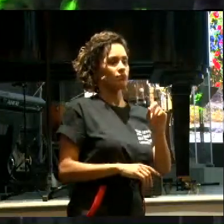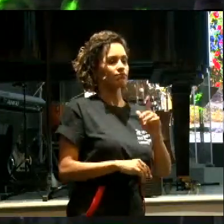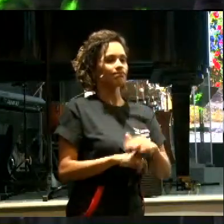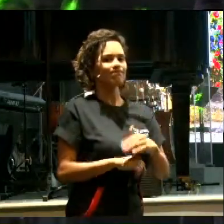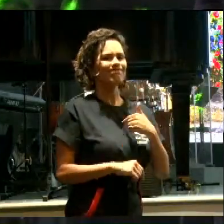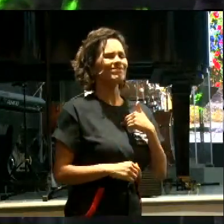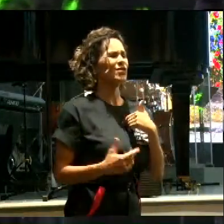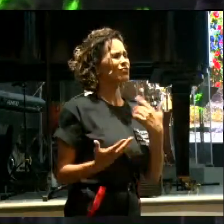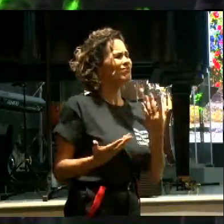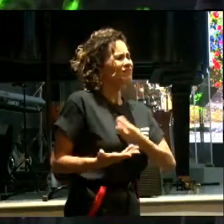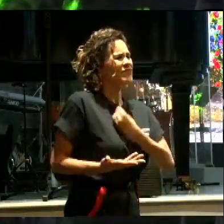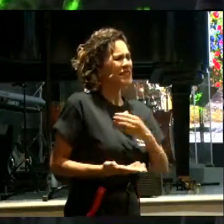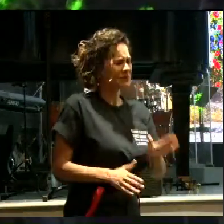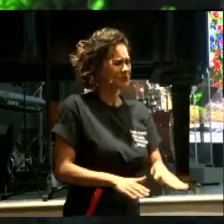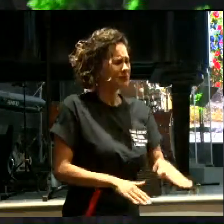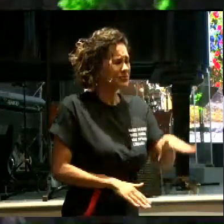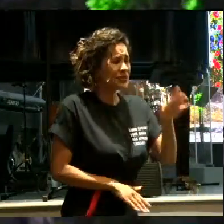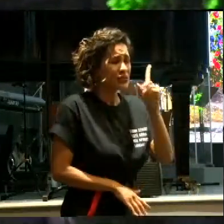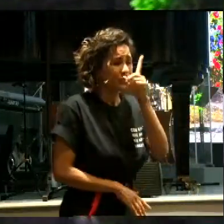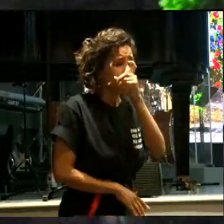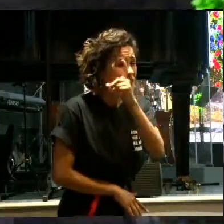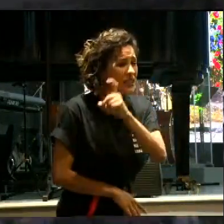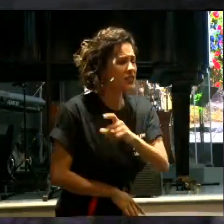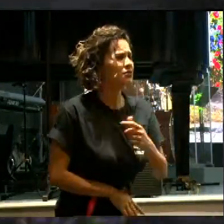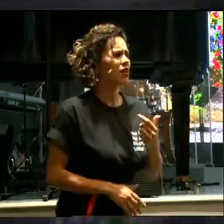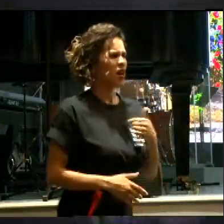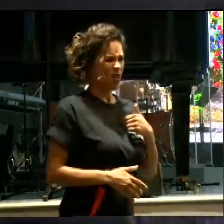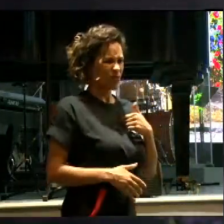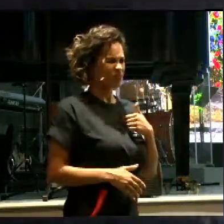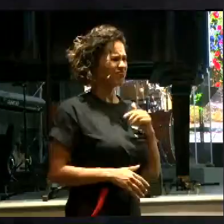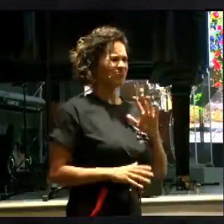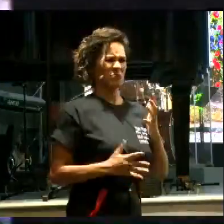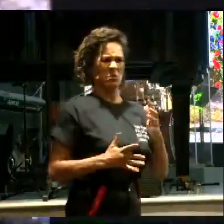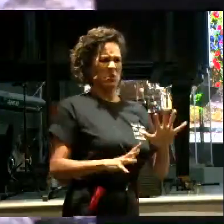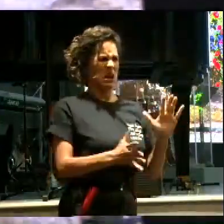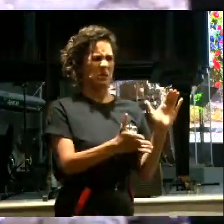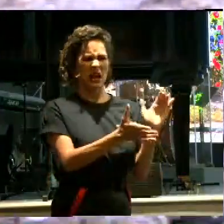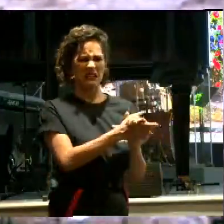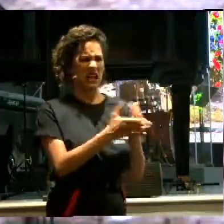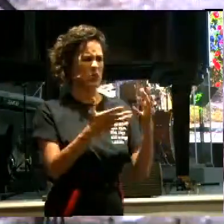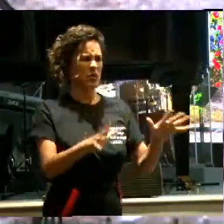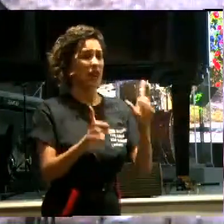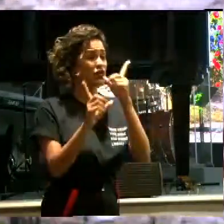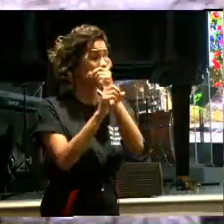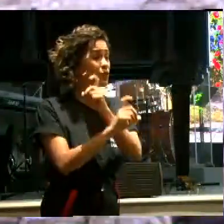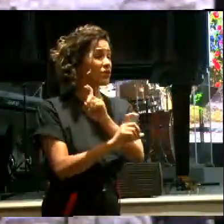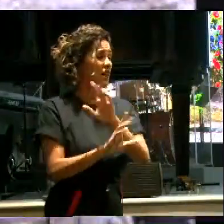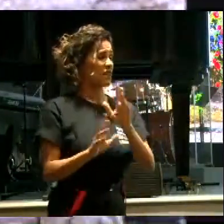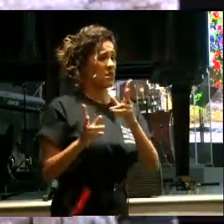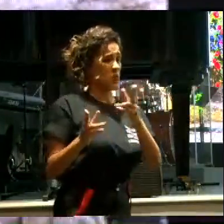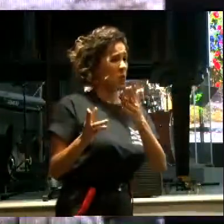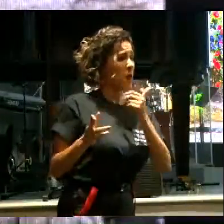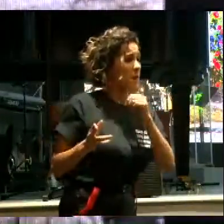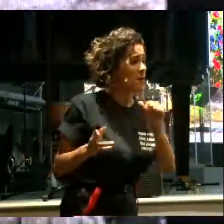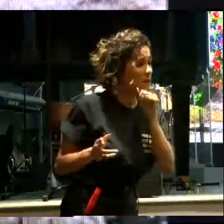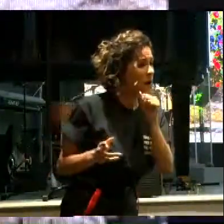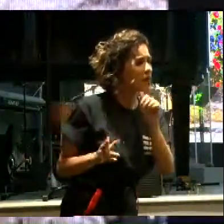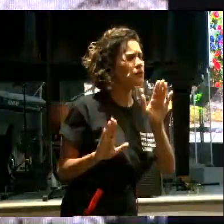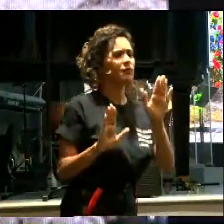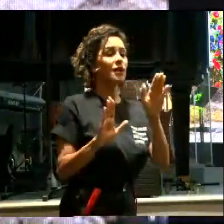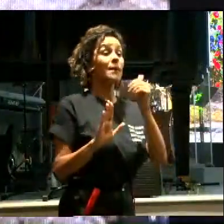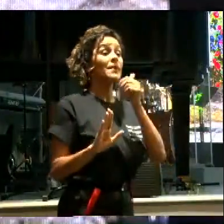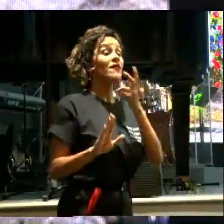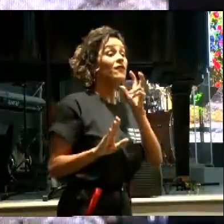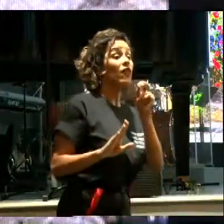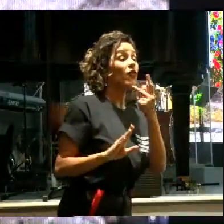casar de jeito nenhum. E minha avó: minha filha, eu vou orar por você, Deus vai te dar um bom casamento, vai ser sensacional. Mas